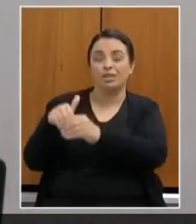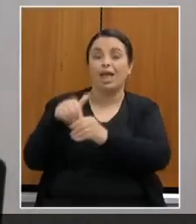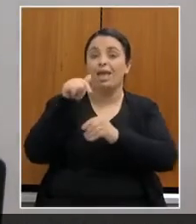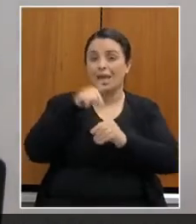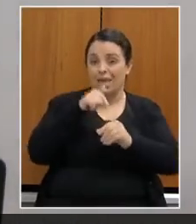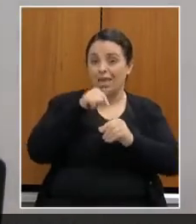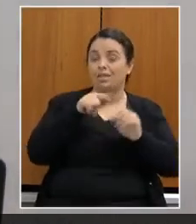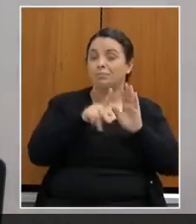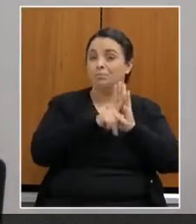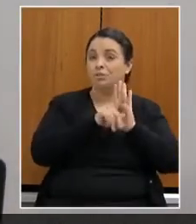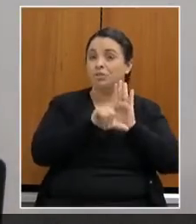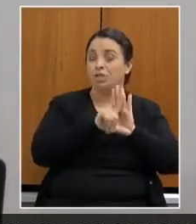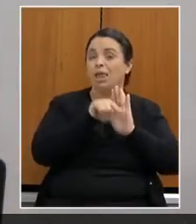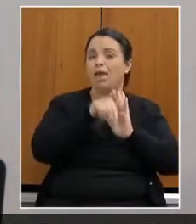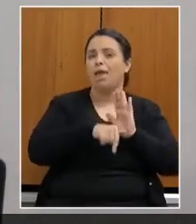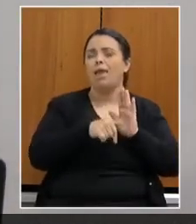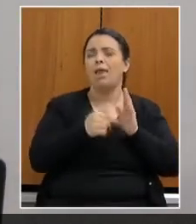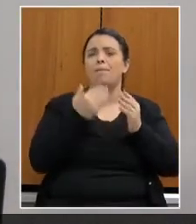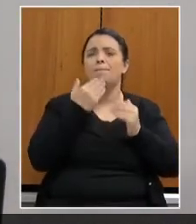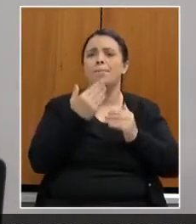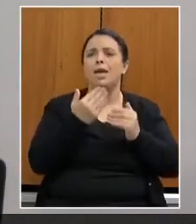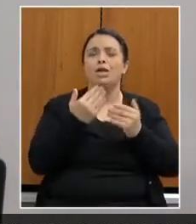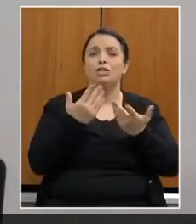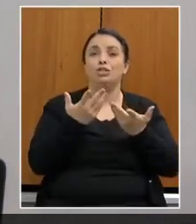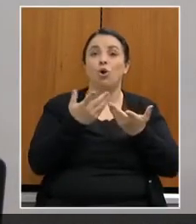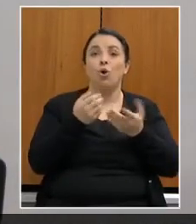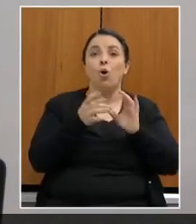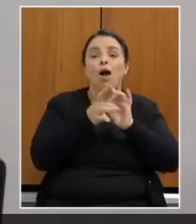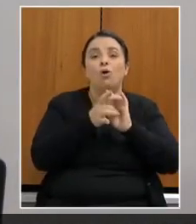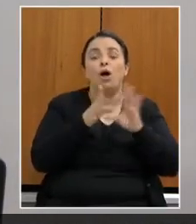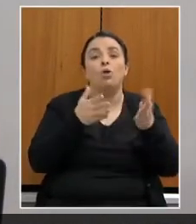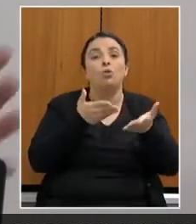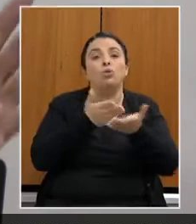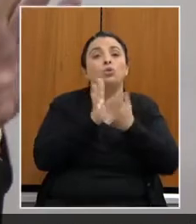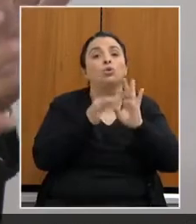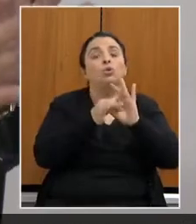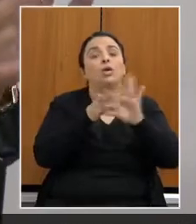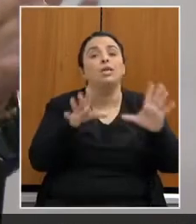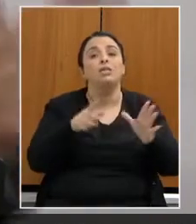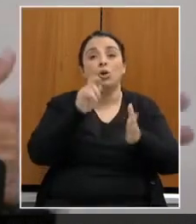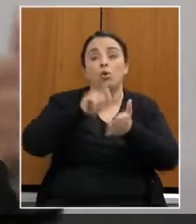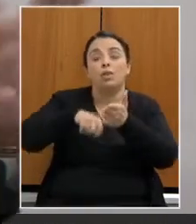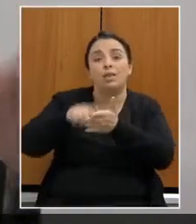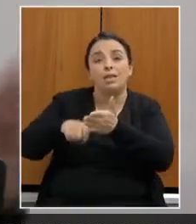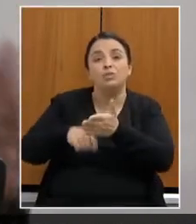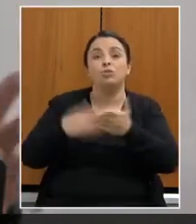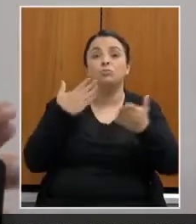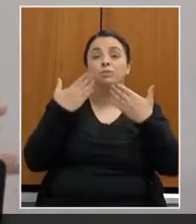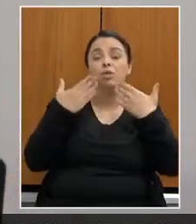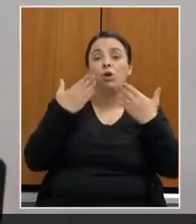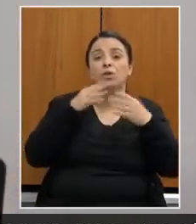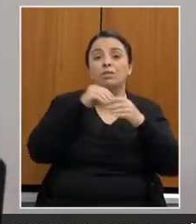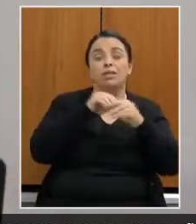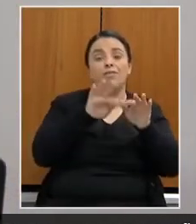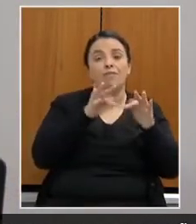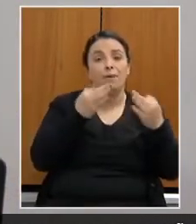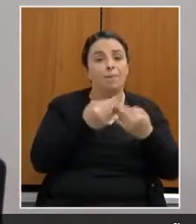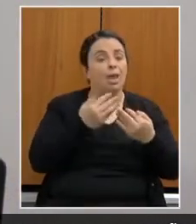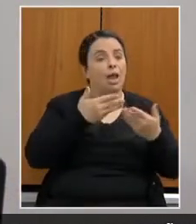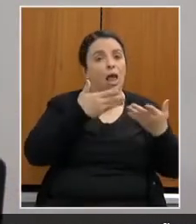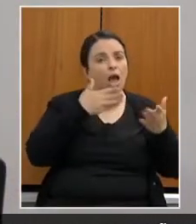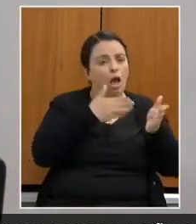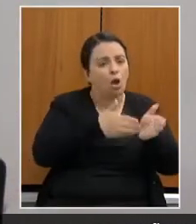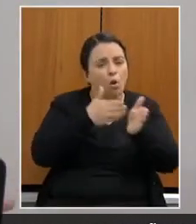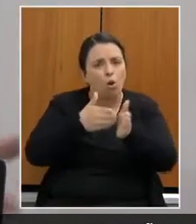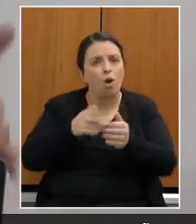autoriza a contratação de psicólogos nas equipes de saúde da família, para que possam acompanhar as equipes de casa em casa. Isso vai